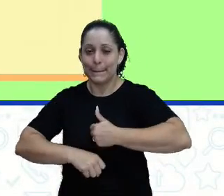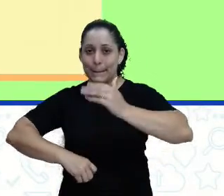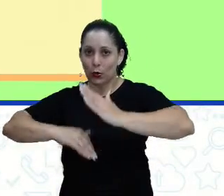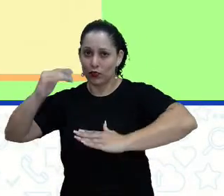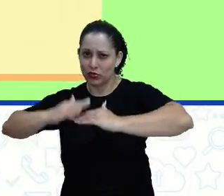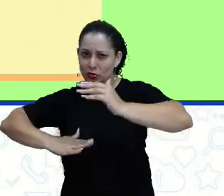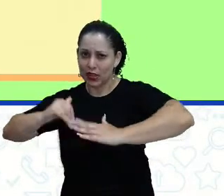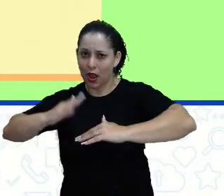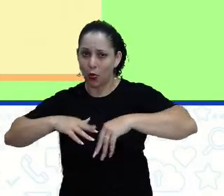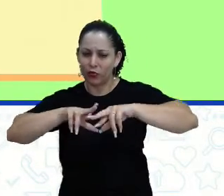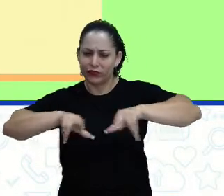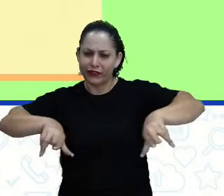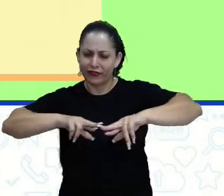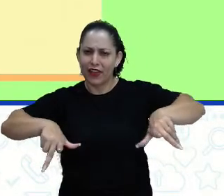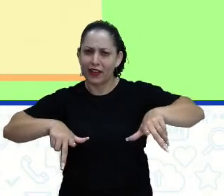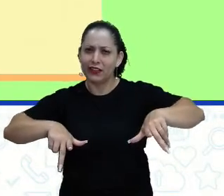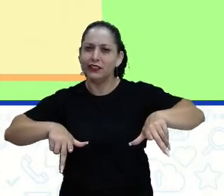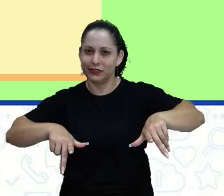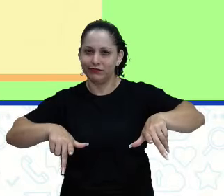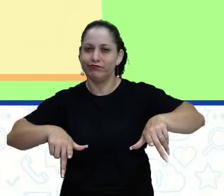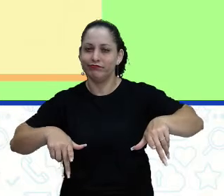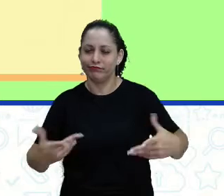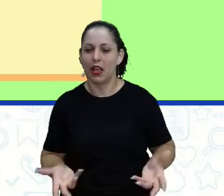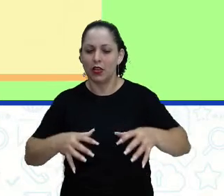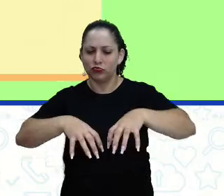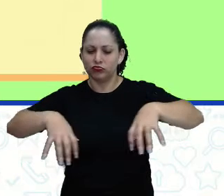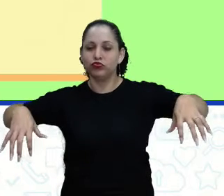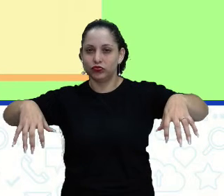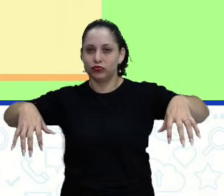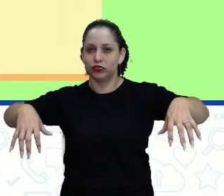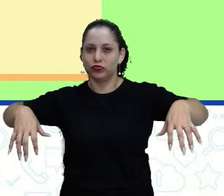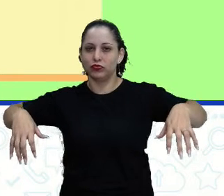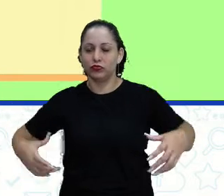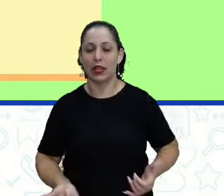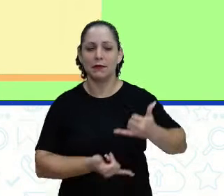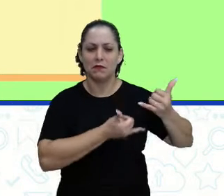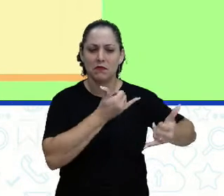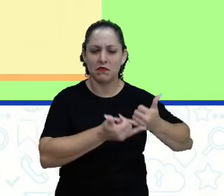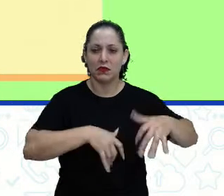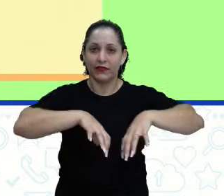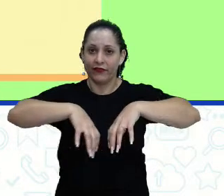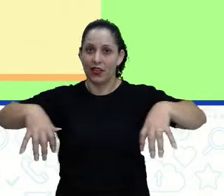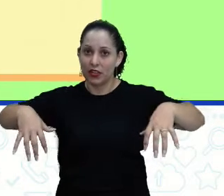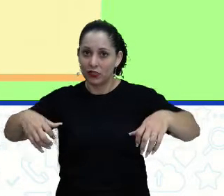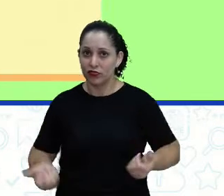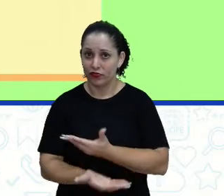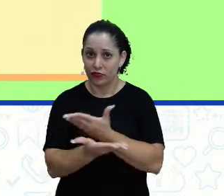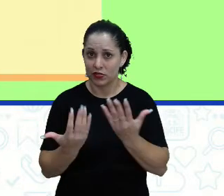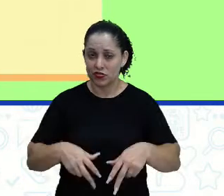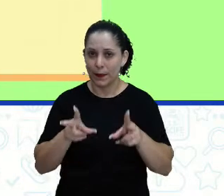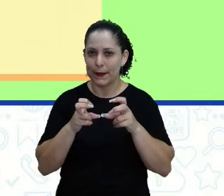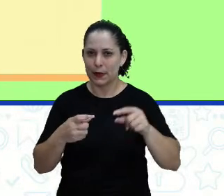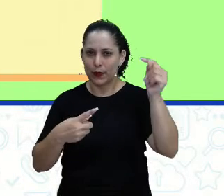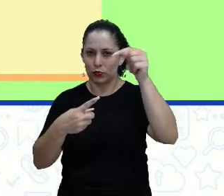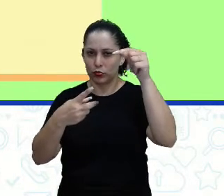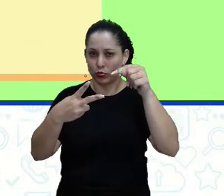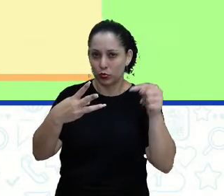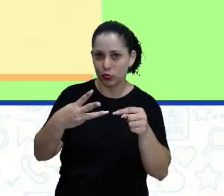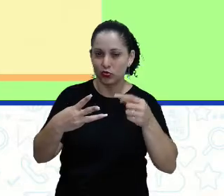tem que ter uma diferenciação. Acho que se vocês perceberem, nos 3 pontos que a gente falou até agora,